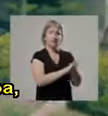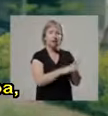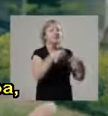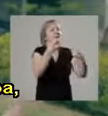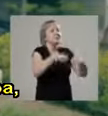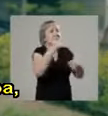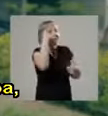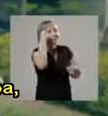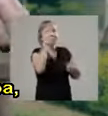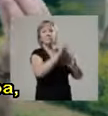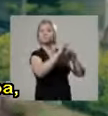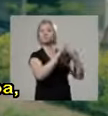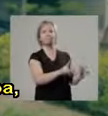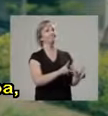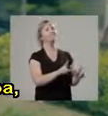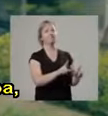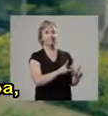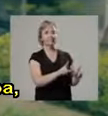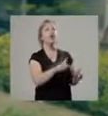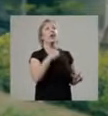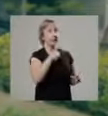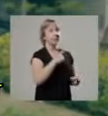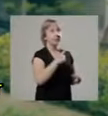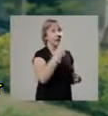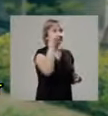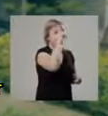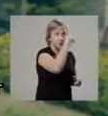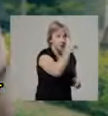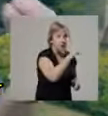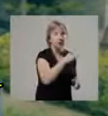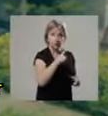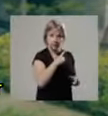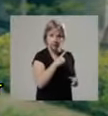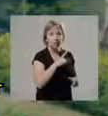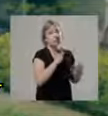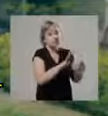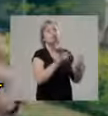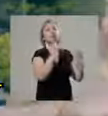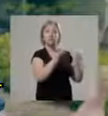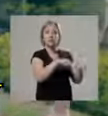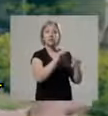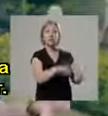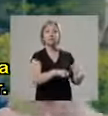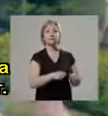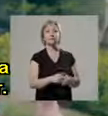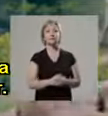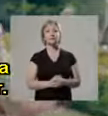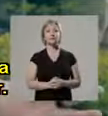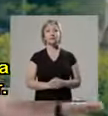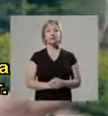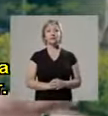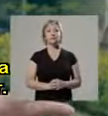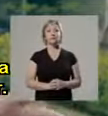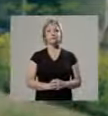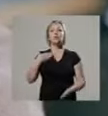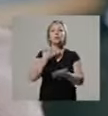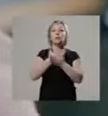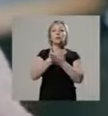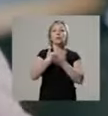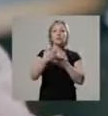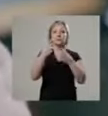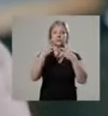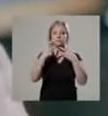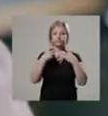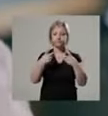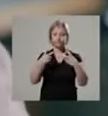a concepção da pessoa, a concepção de pessoa, a missão que a pessoa tem, apesar da dificuldade que possa viver.